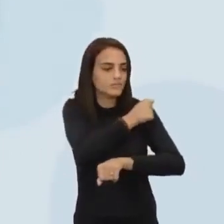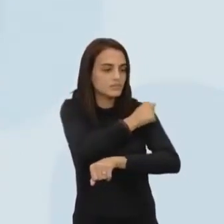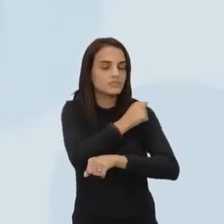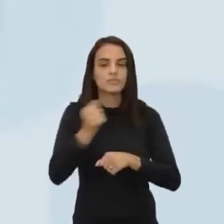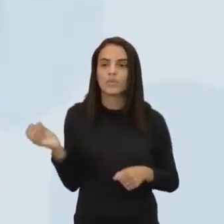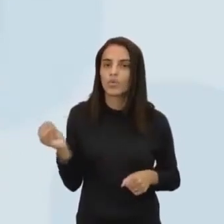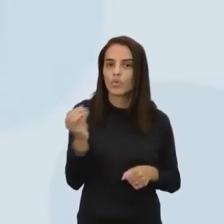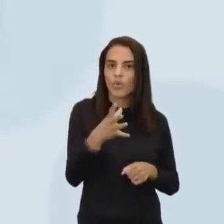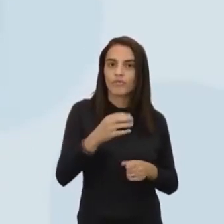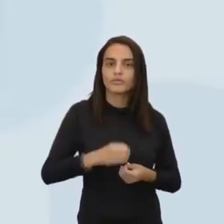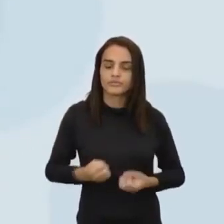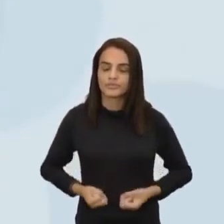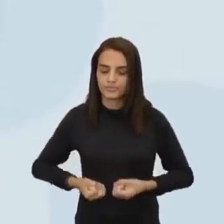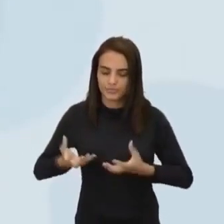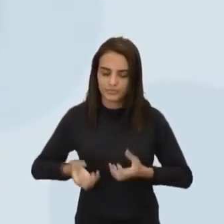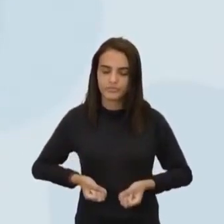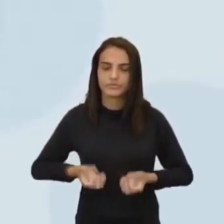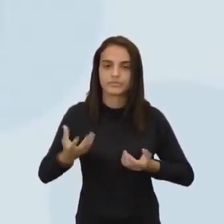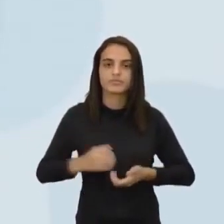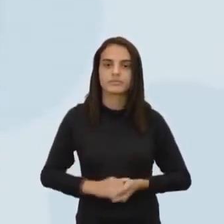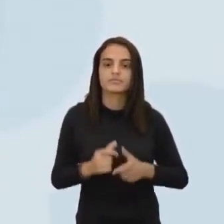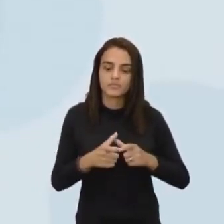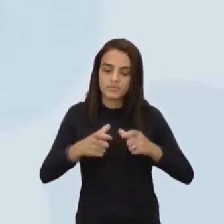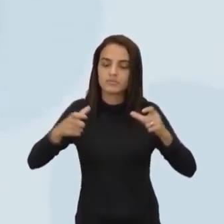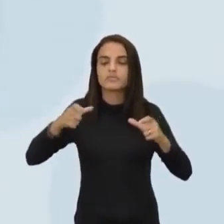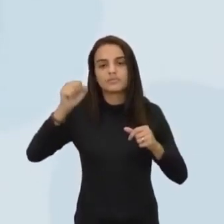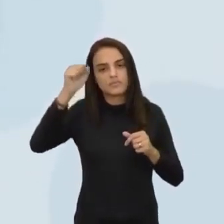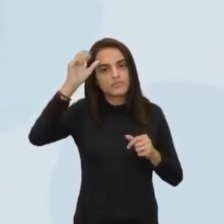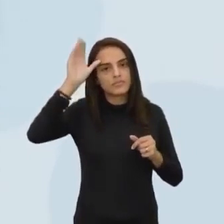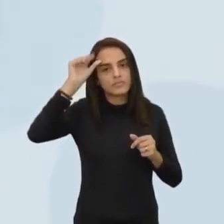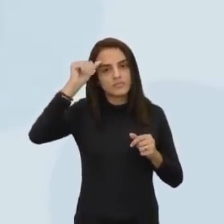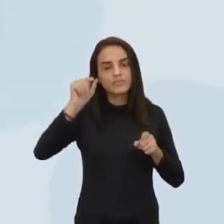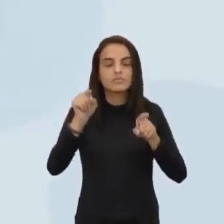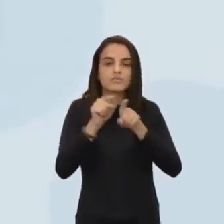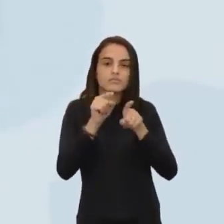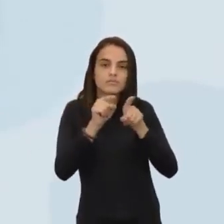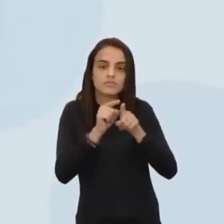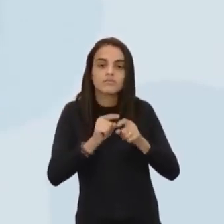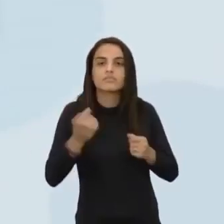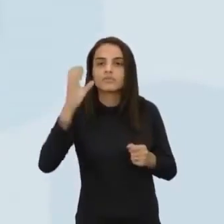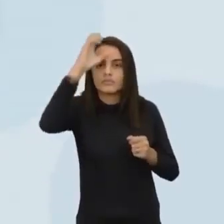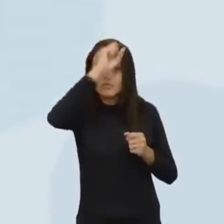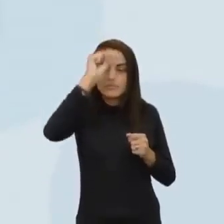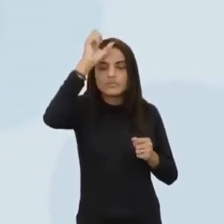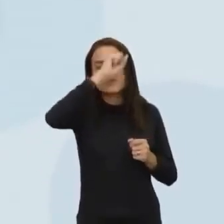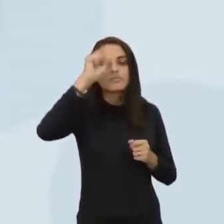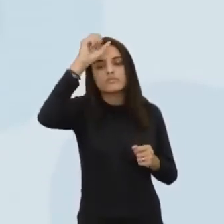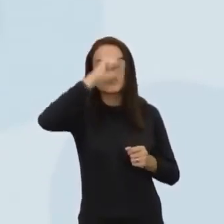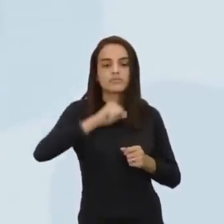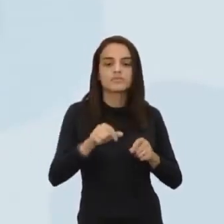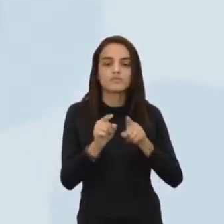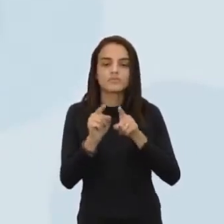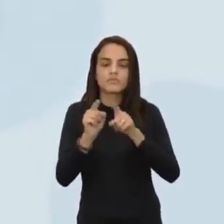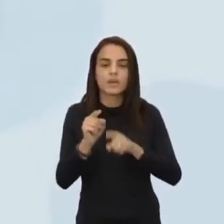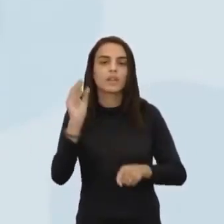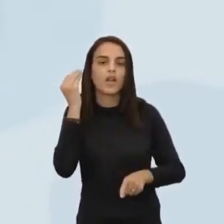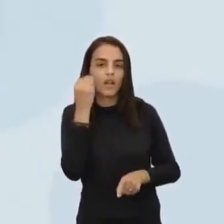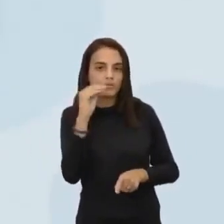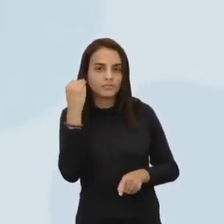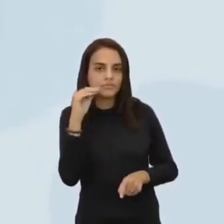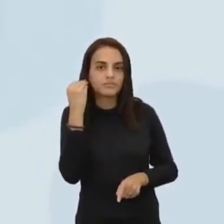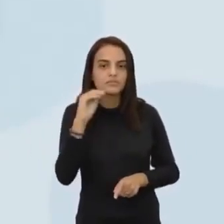de uso-consumo, em que se amplia o conhecimento através da aprendizagem e da